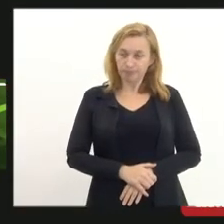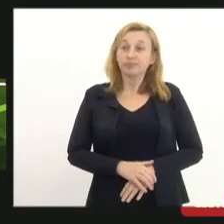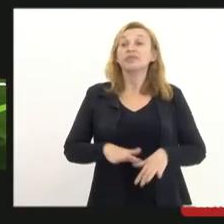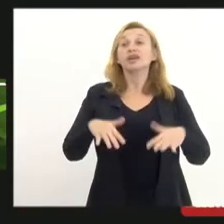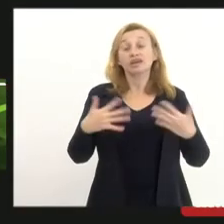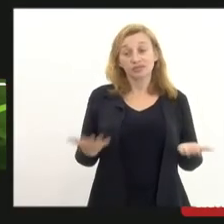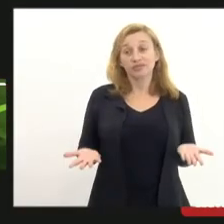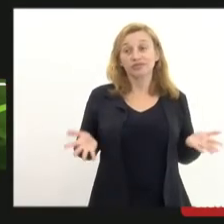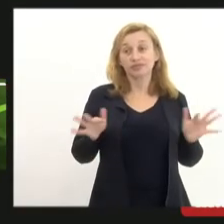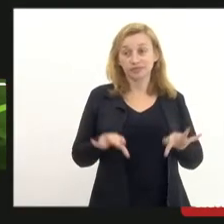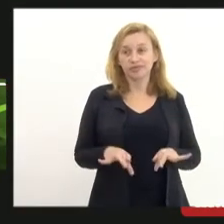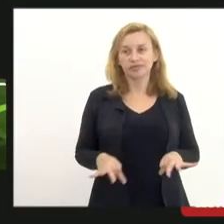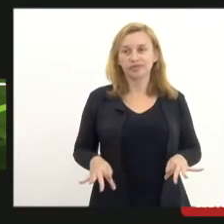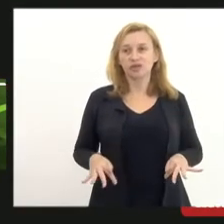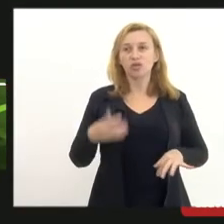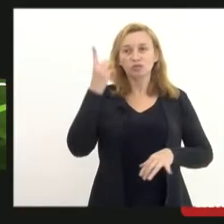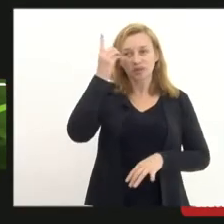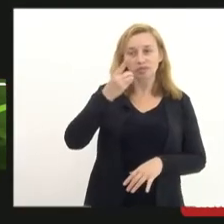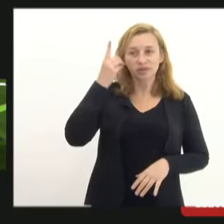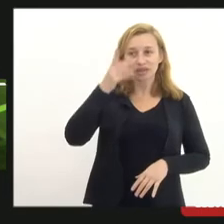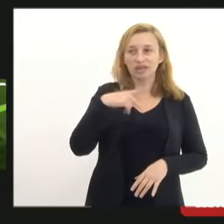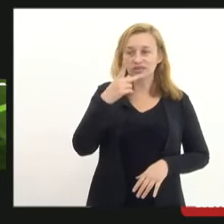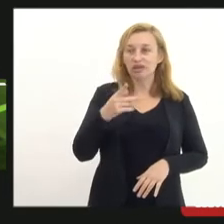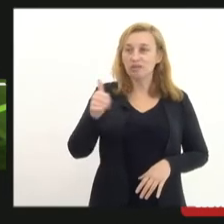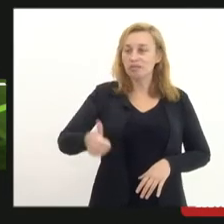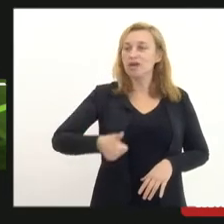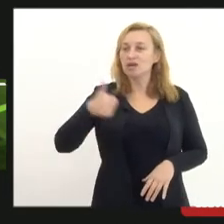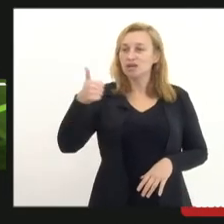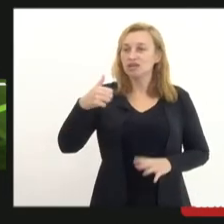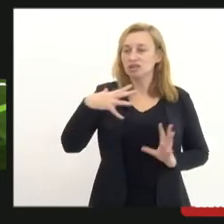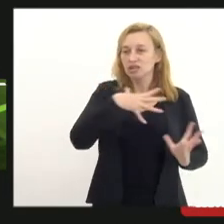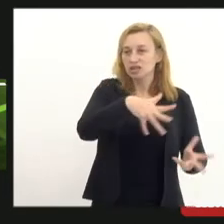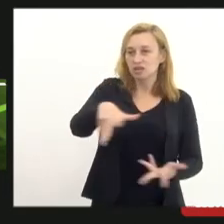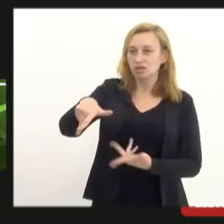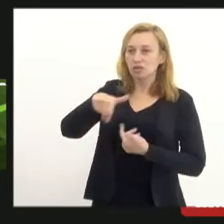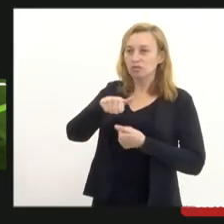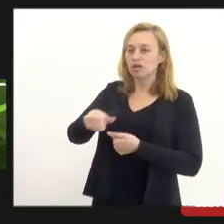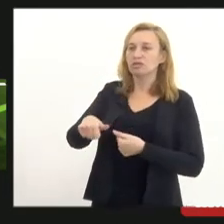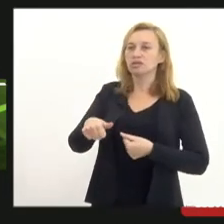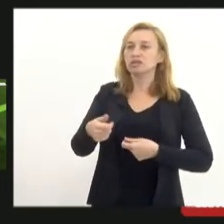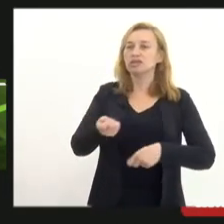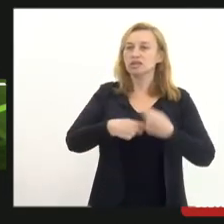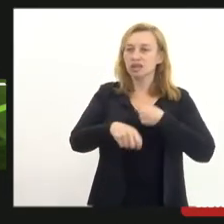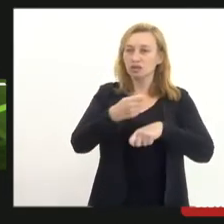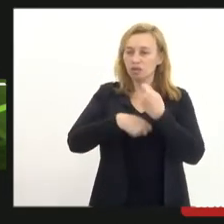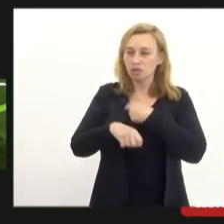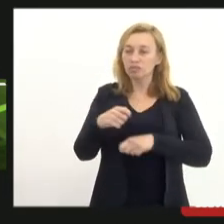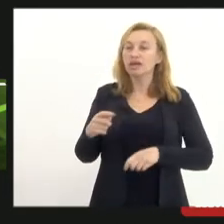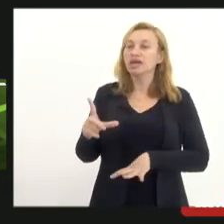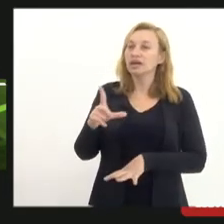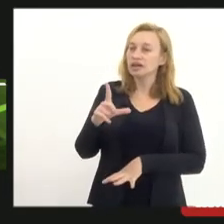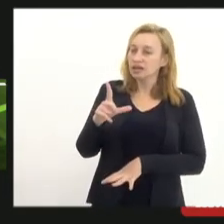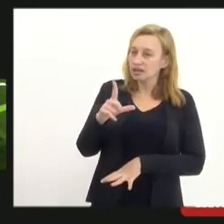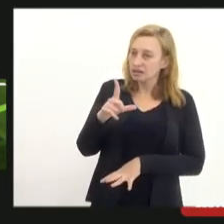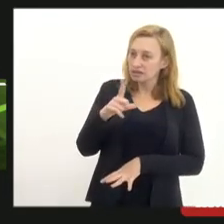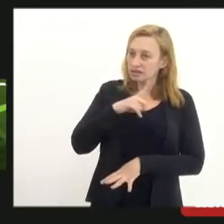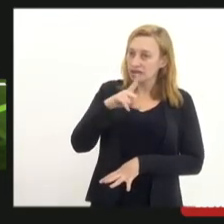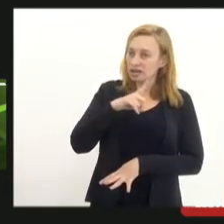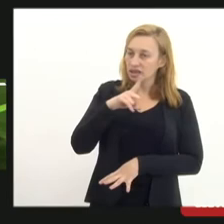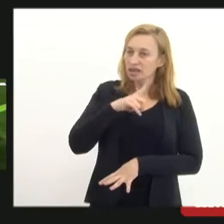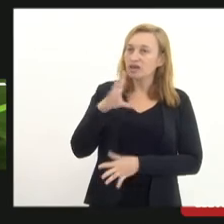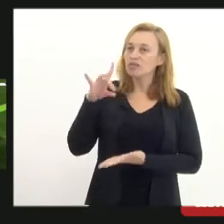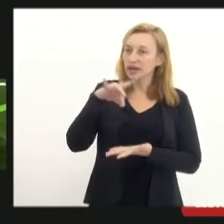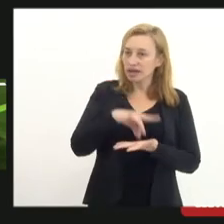Enfim, como diz a deputada, na melhoria global desse ambiente de negócios para quem tem uma